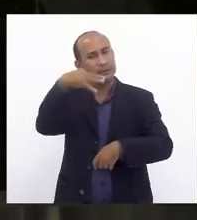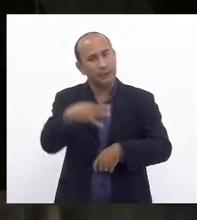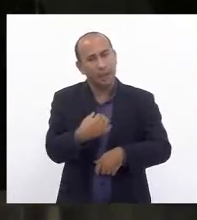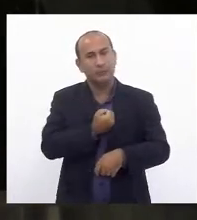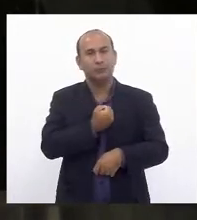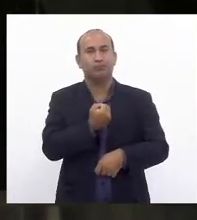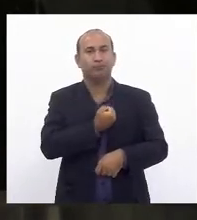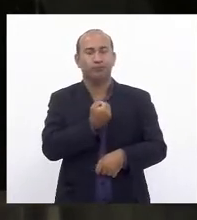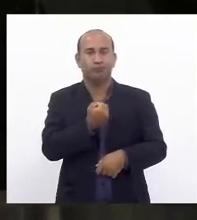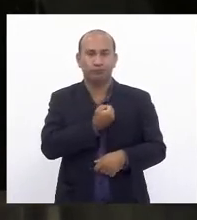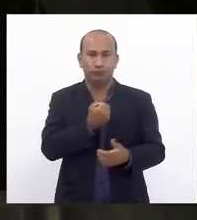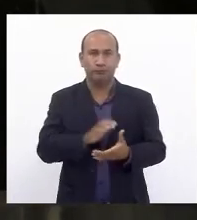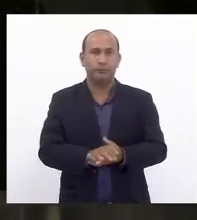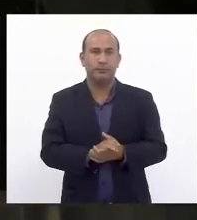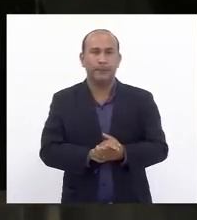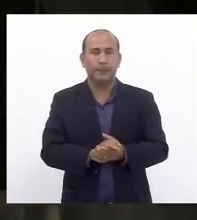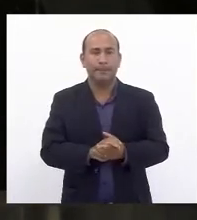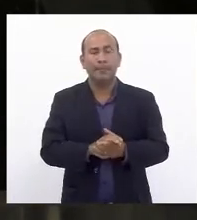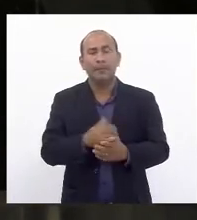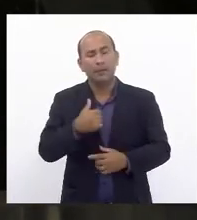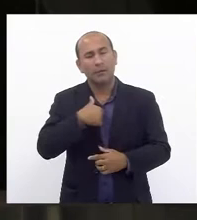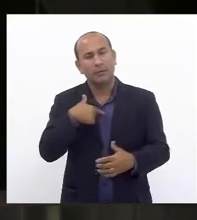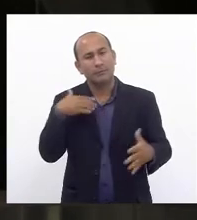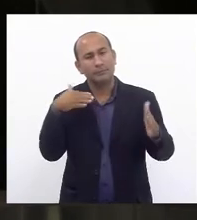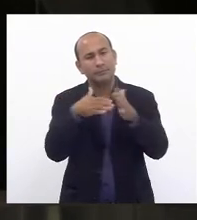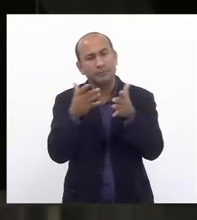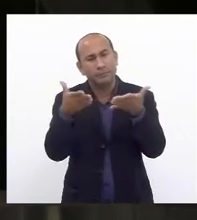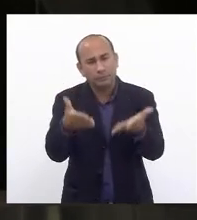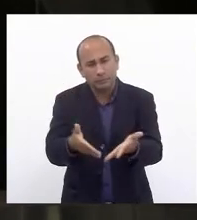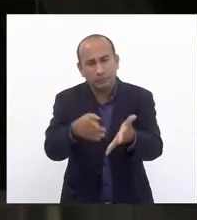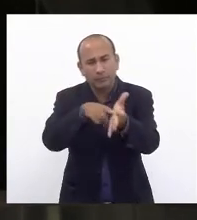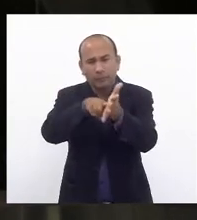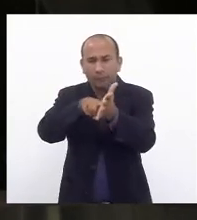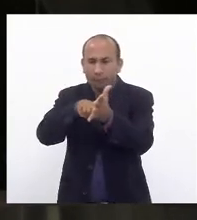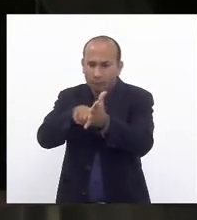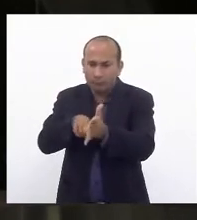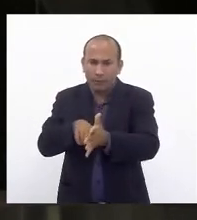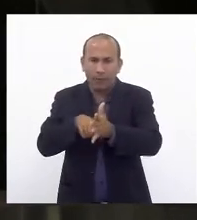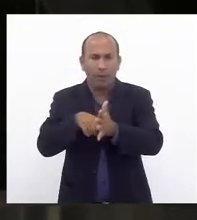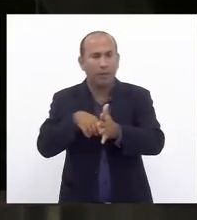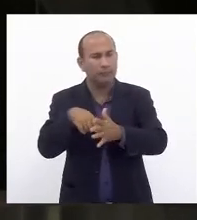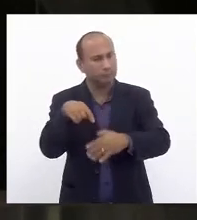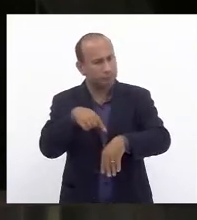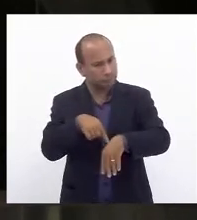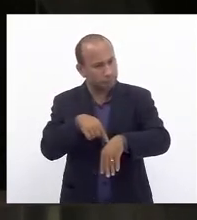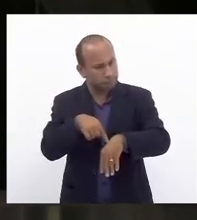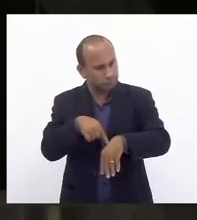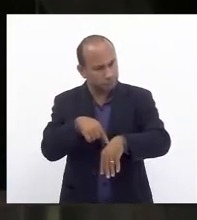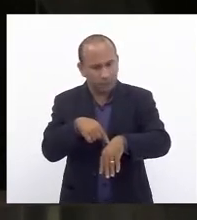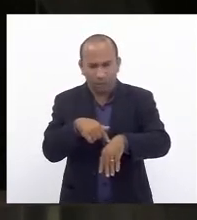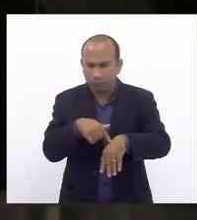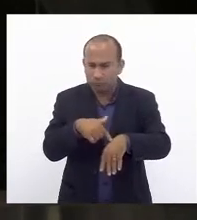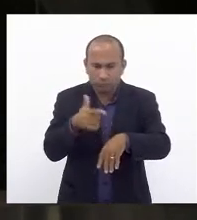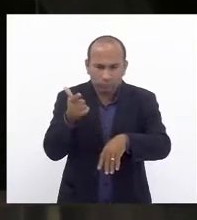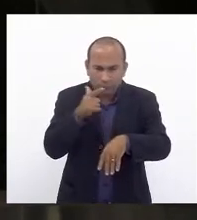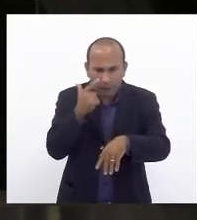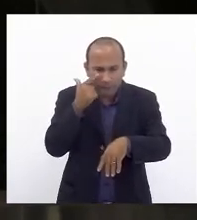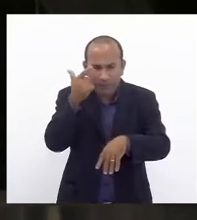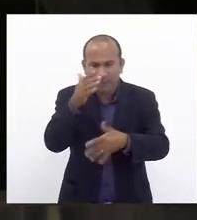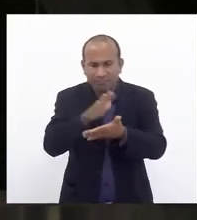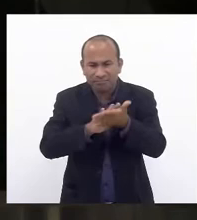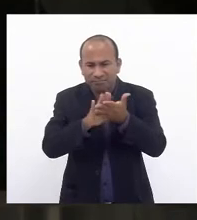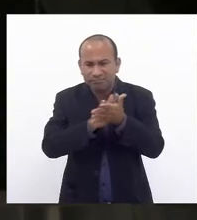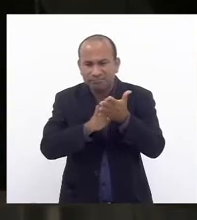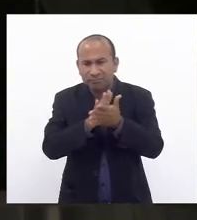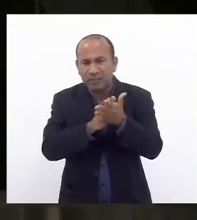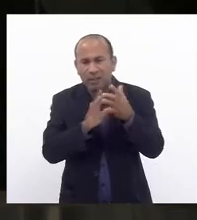número. E eu até agora estou pesquisando já tem algum tempo, não consegui ver absolutamente nada que corrobore com